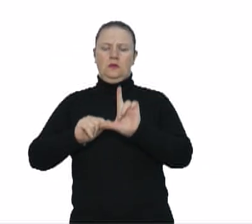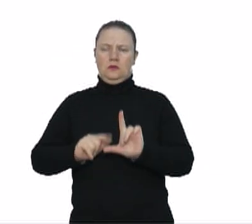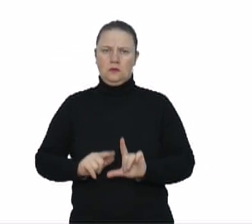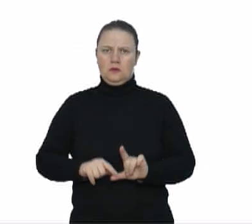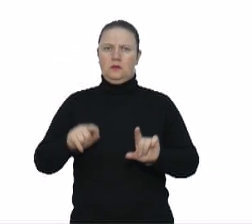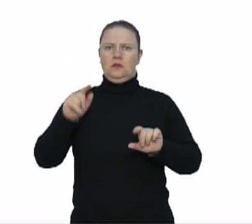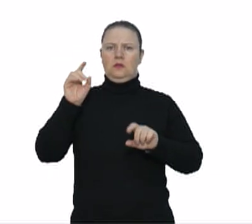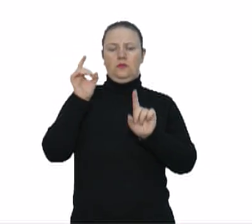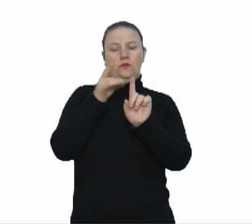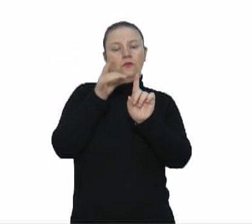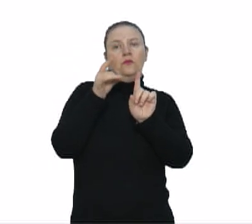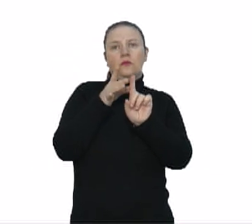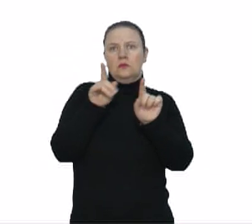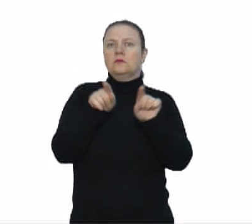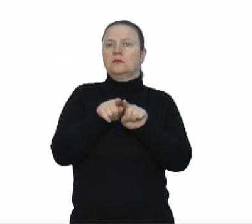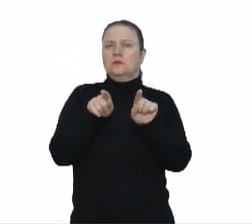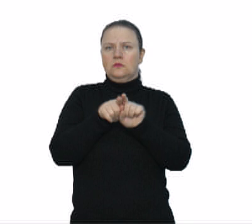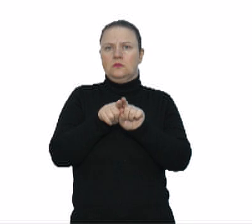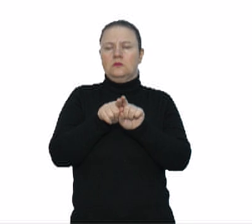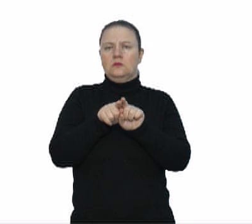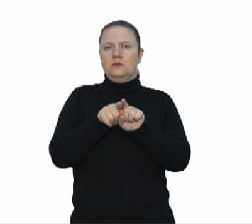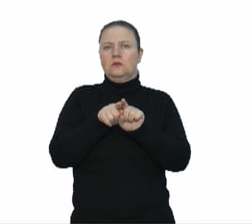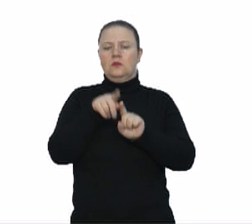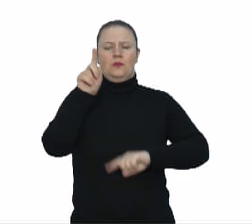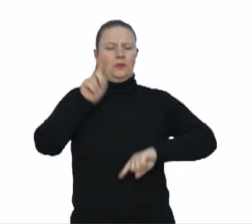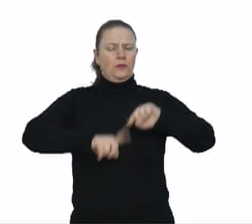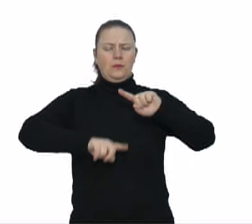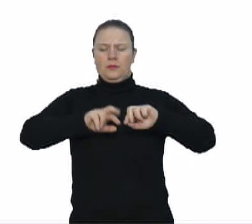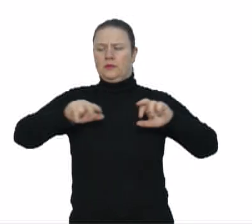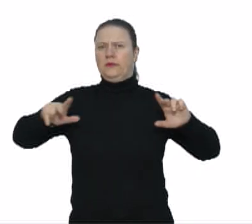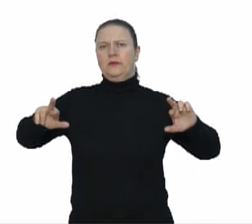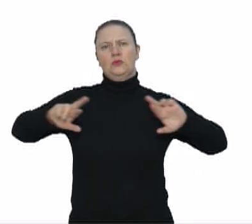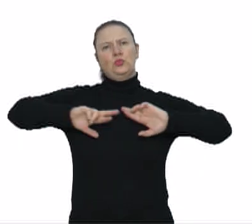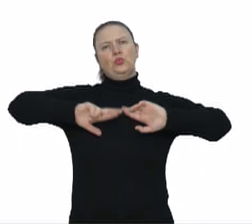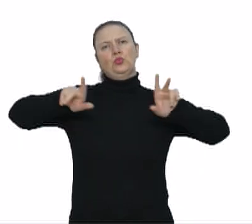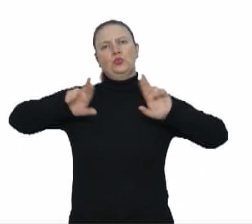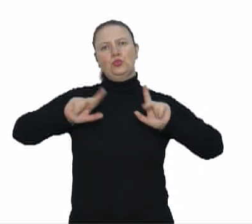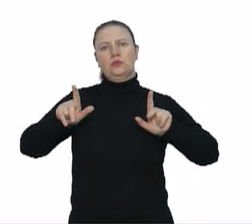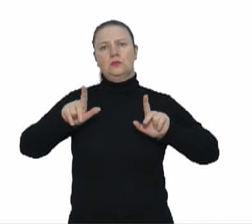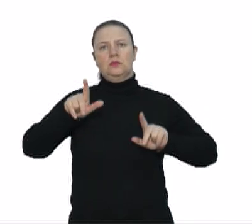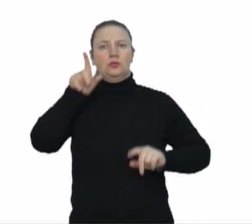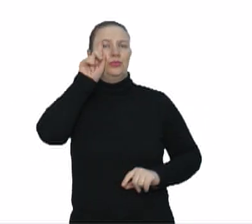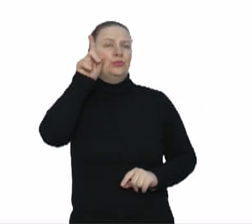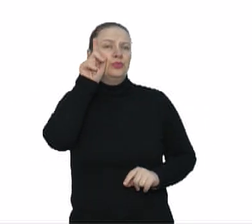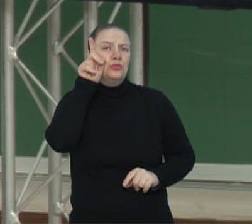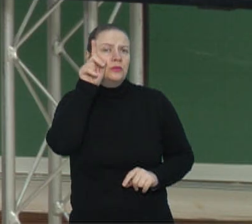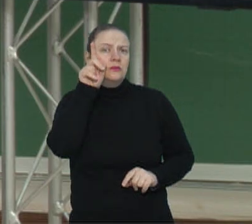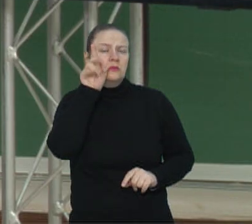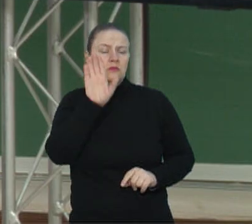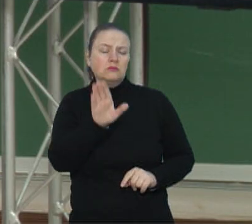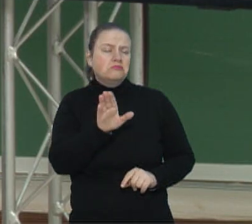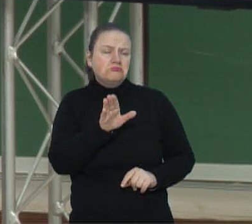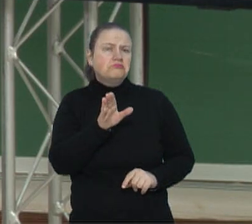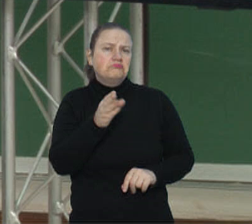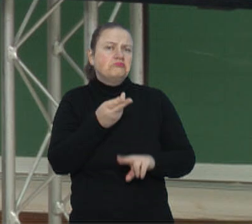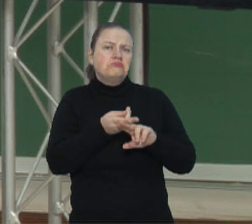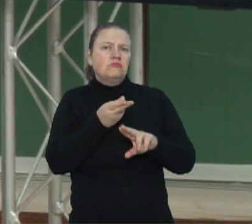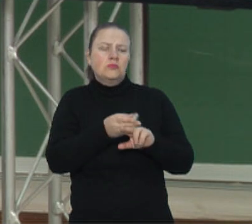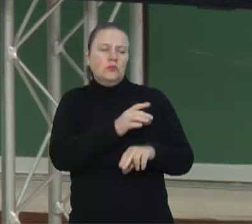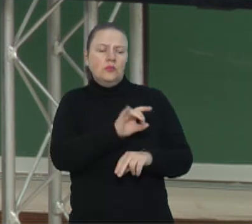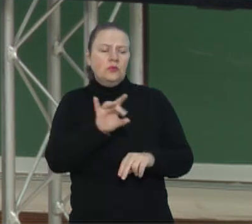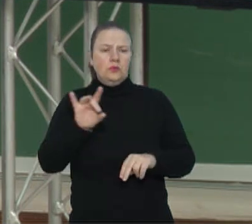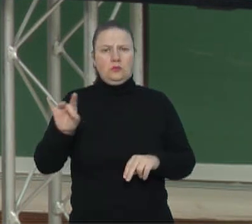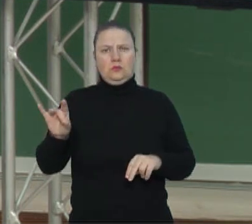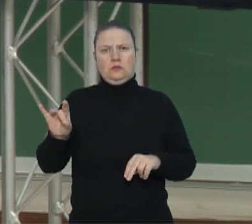vidro, entre outros. Materiais retirados do contexto cotidiano e inseridos na obra de arte. Então, não é que nunca se fez isso na história